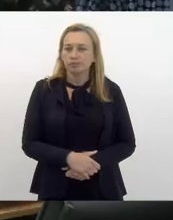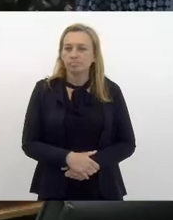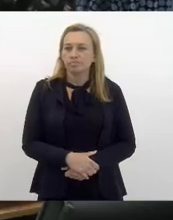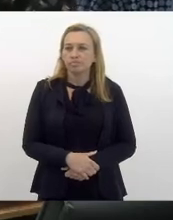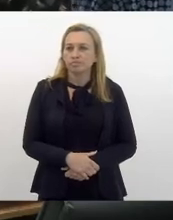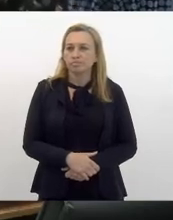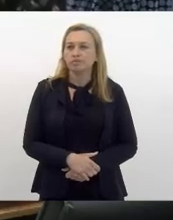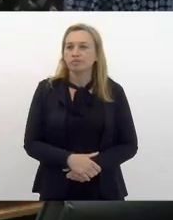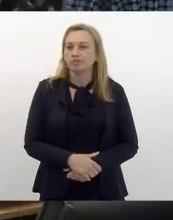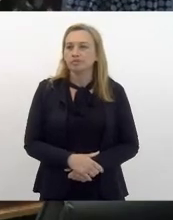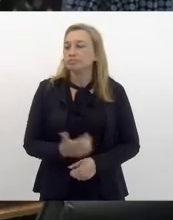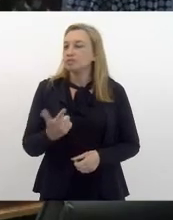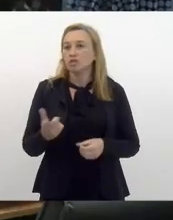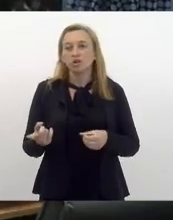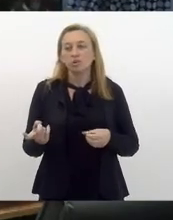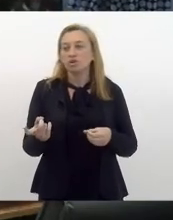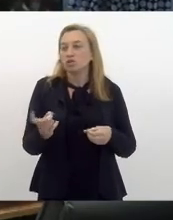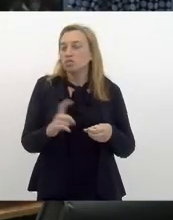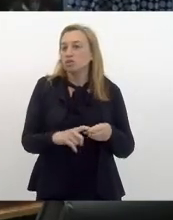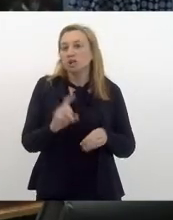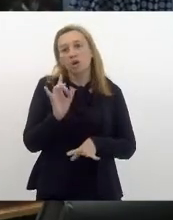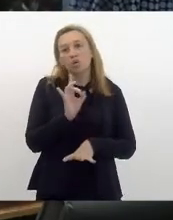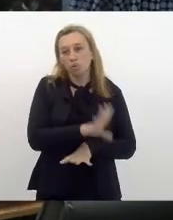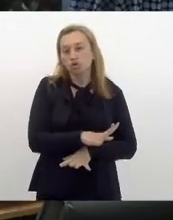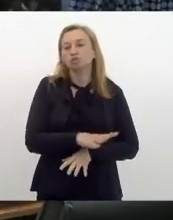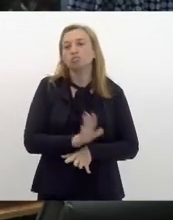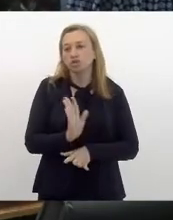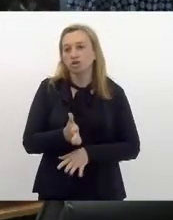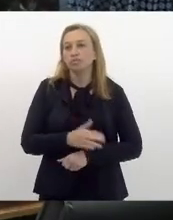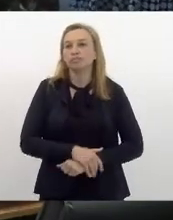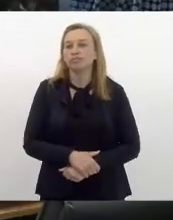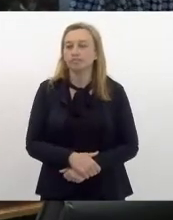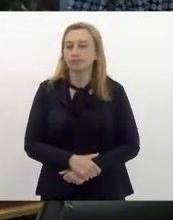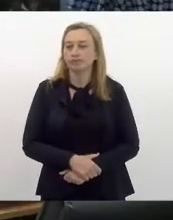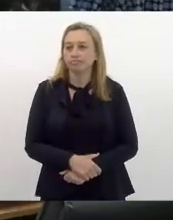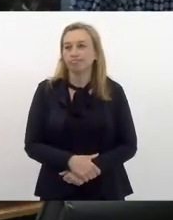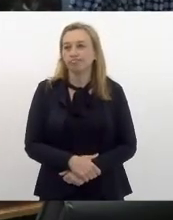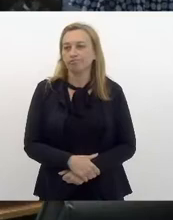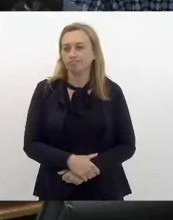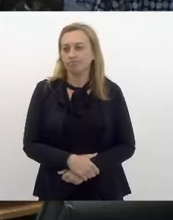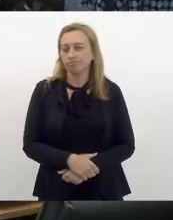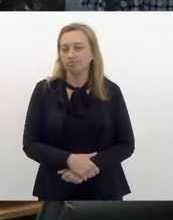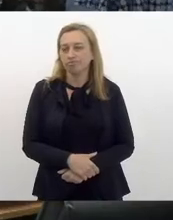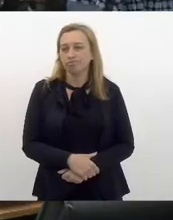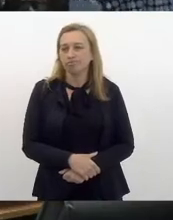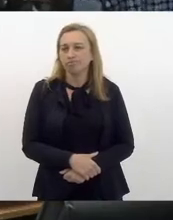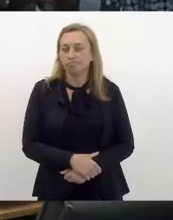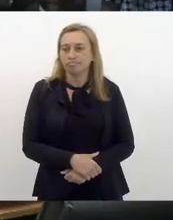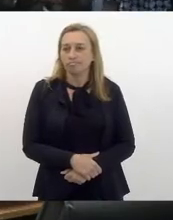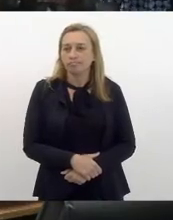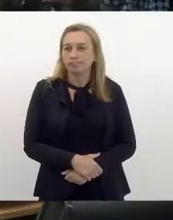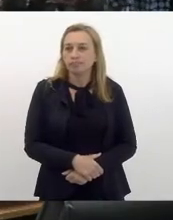e agora não tem mais como inverter ele é o último da pauta há uma hora